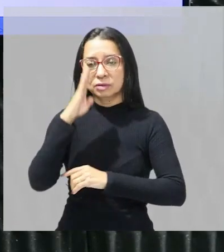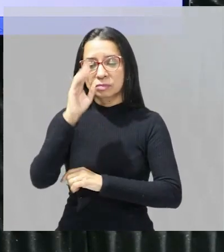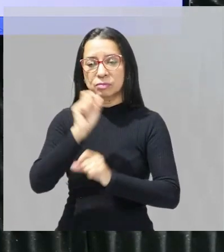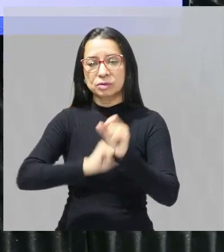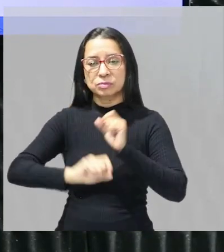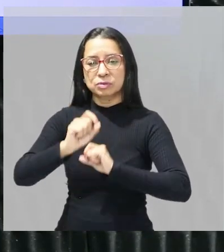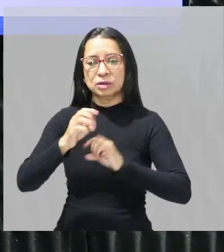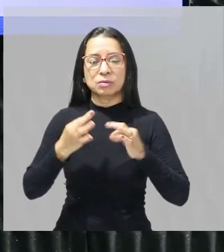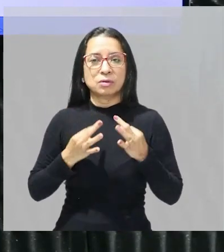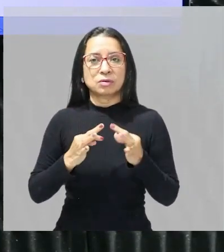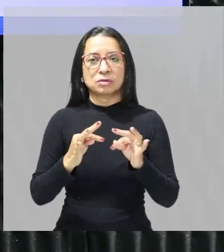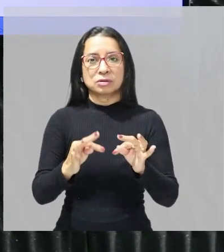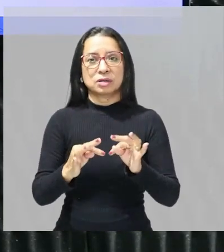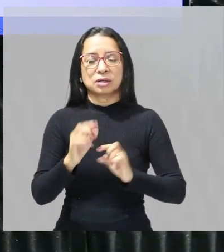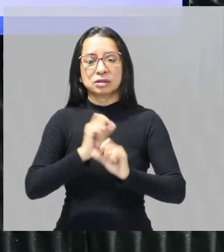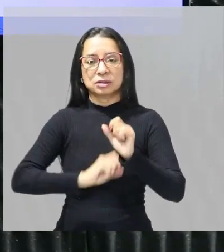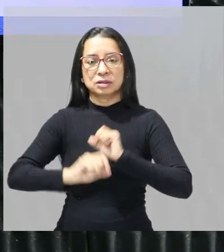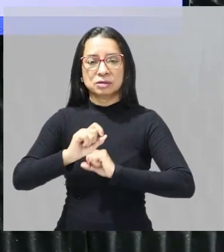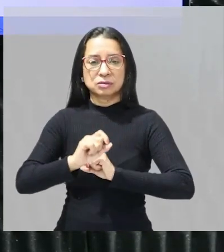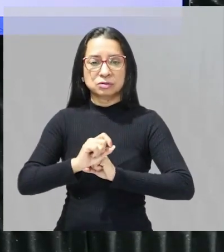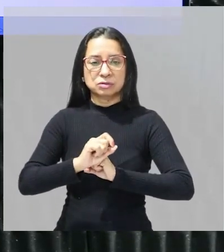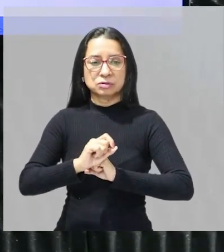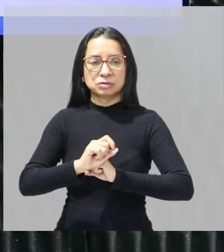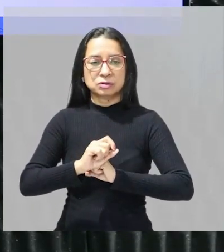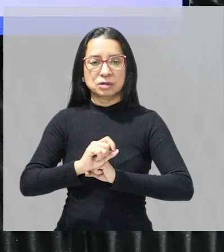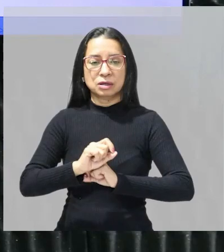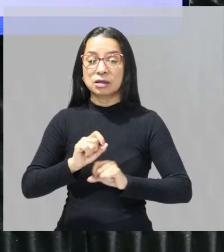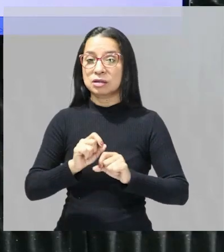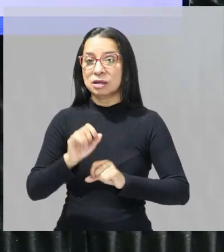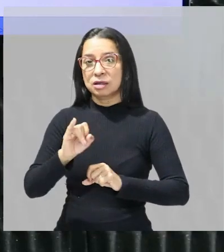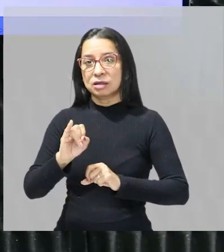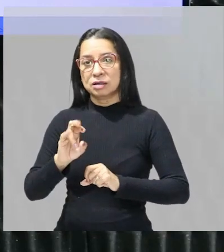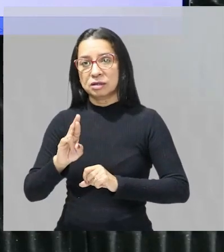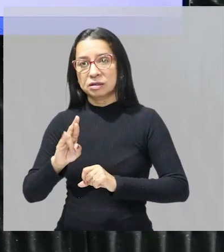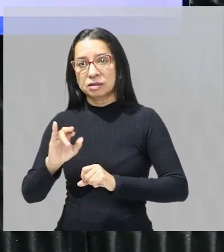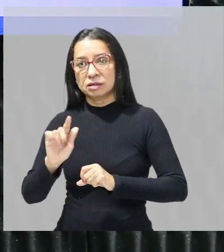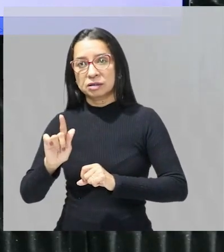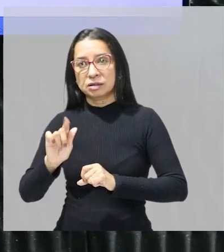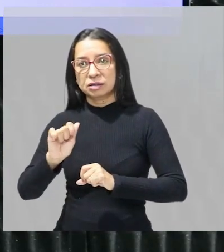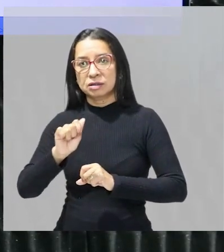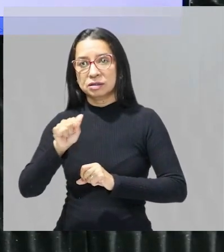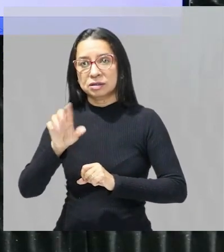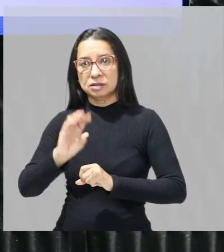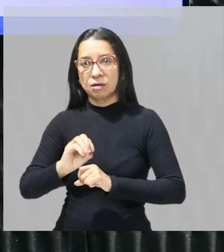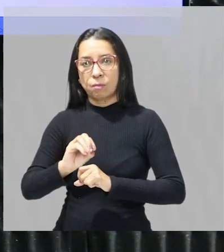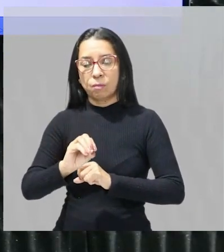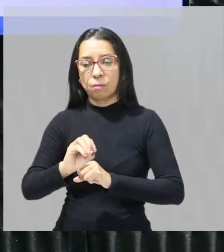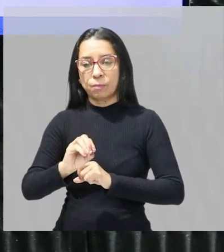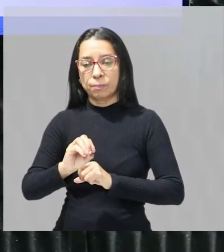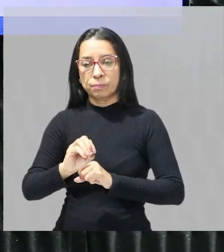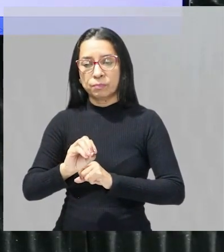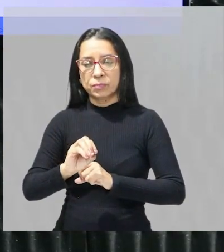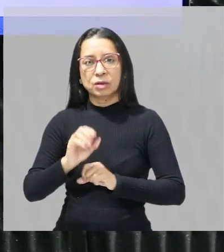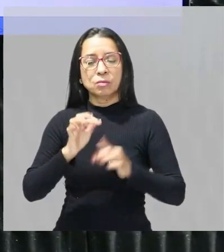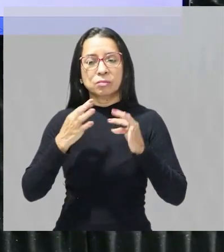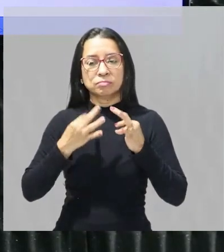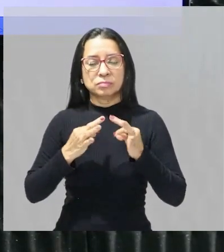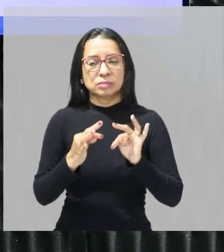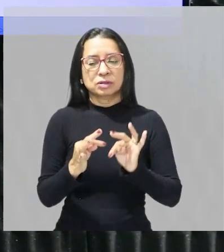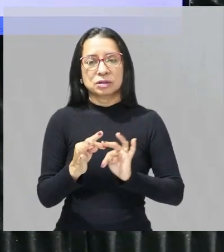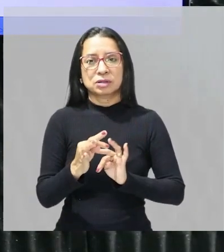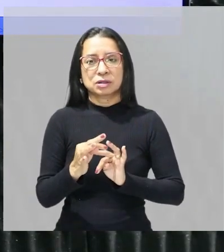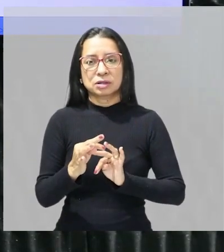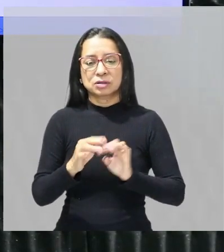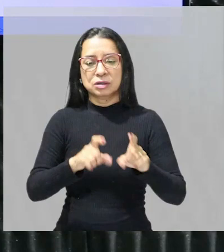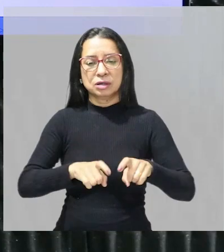Por técnicas, tá certo, de irrigação. Muita atenção, tá certo? A irrigação, tá certo, que é uma técnica agrícola